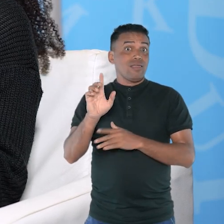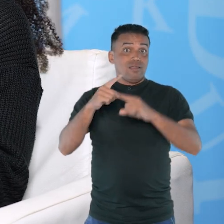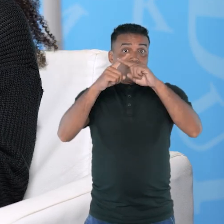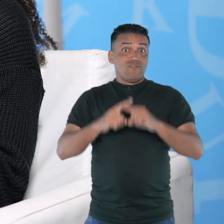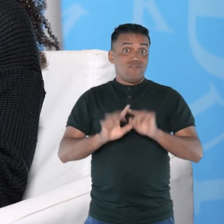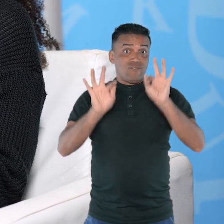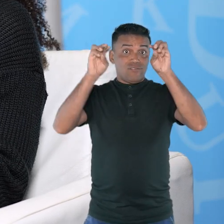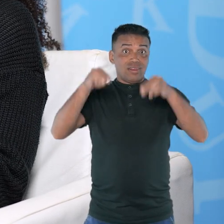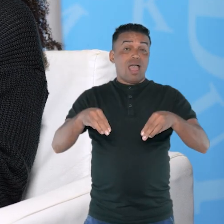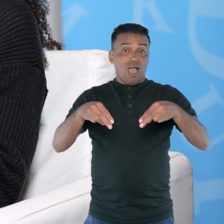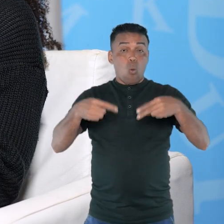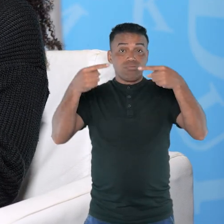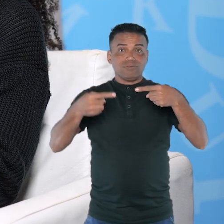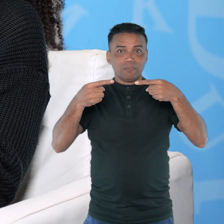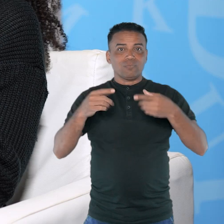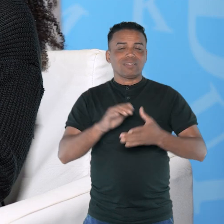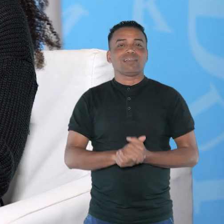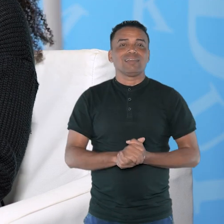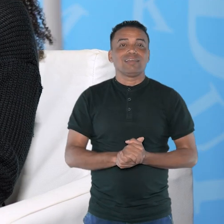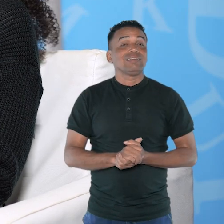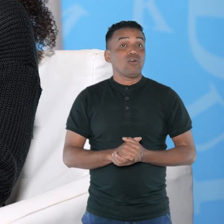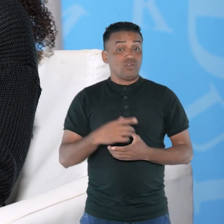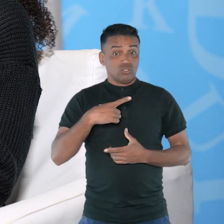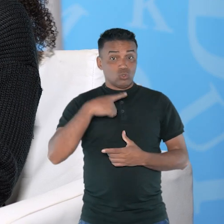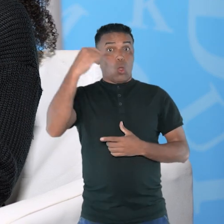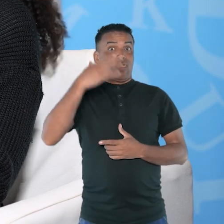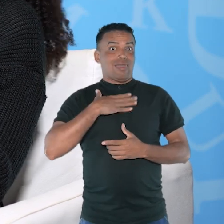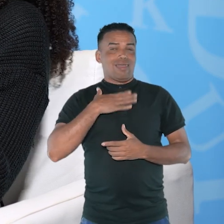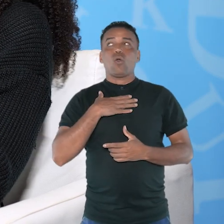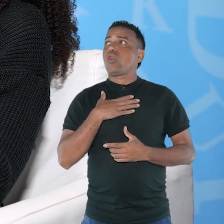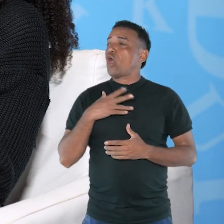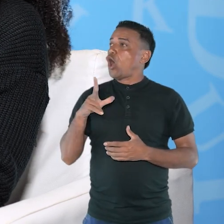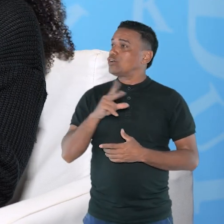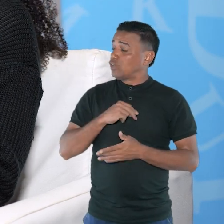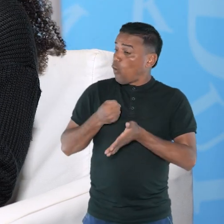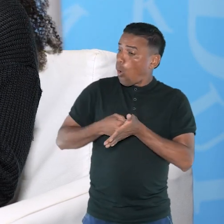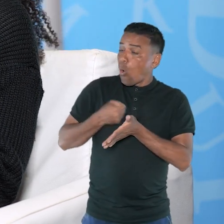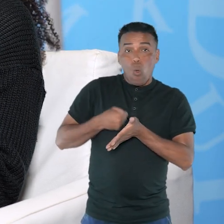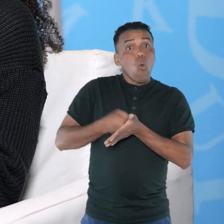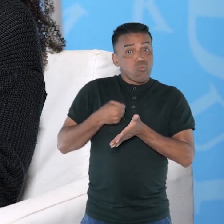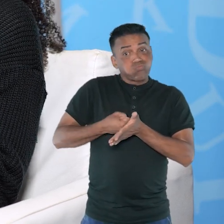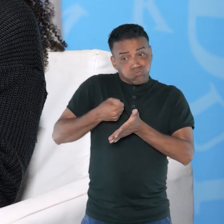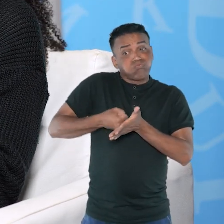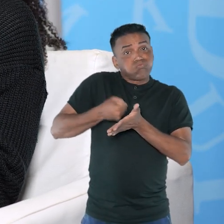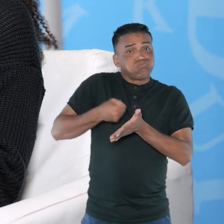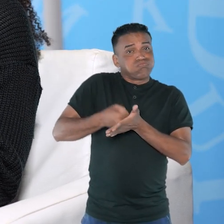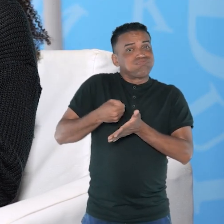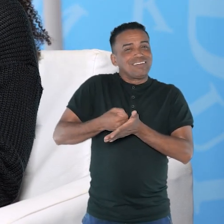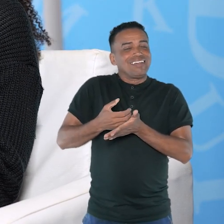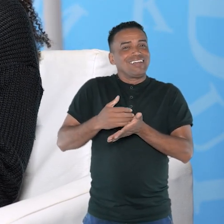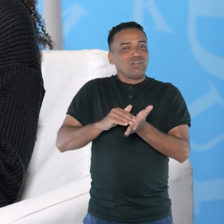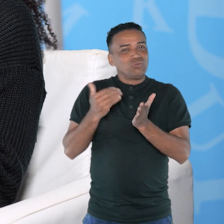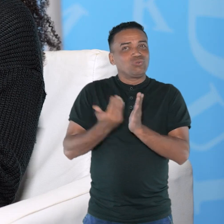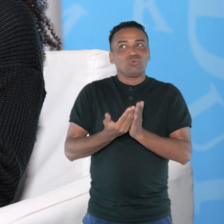Companhia das Letras, ganhou muitos prêmios. E aí, quando eu fui selecionada, eu falei, gente, então, assim, é uma coisa que eu vou me dedicar. Eu vou me dedicar como as coisas